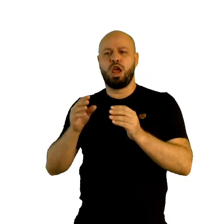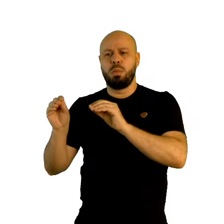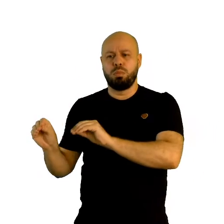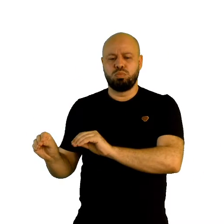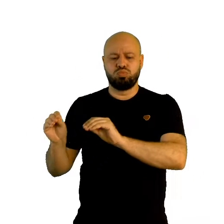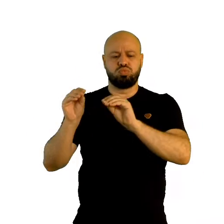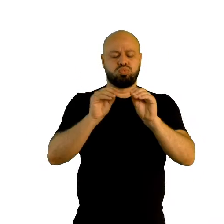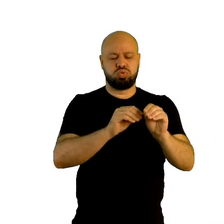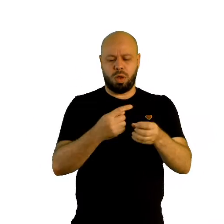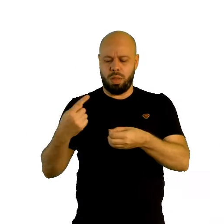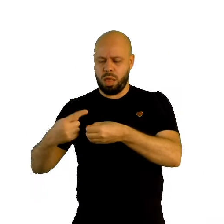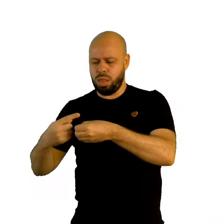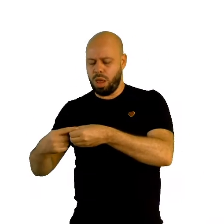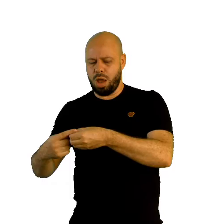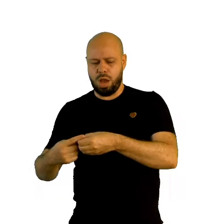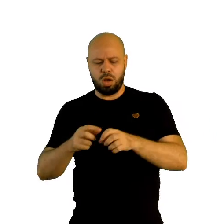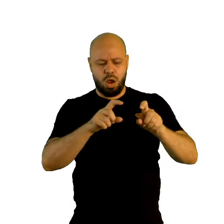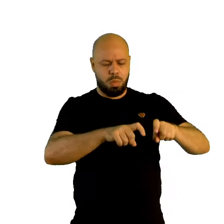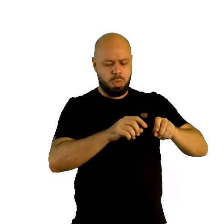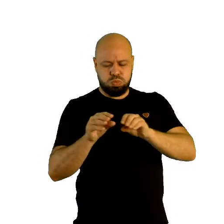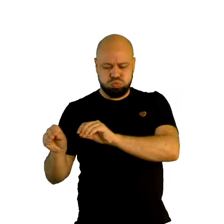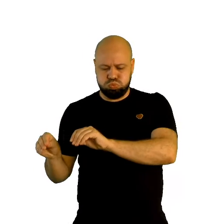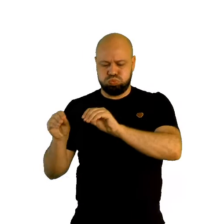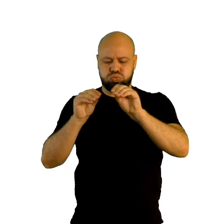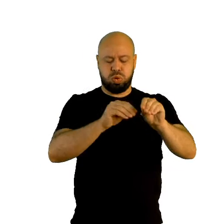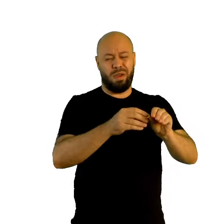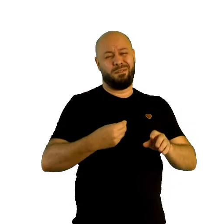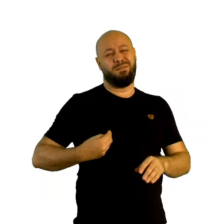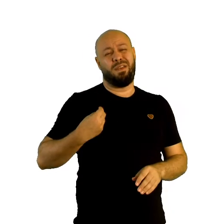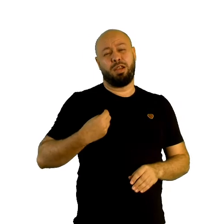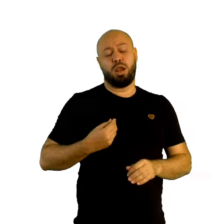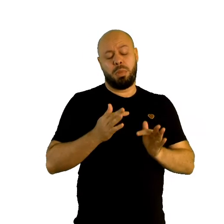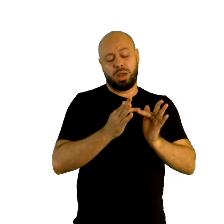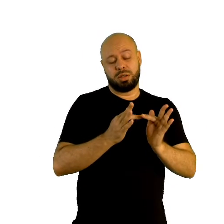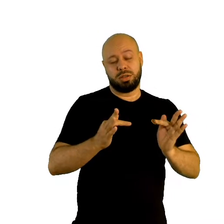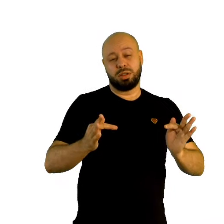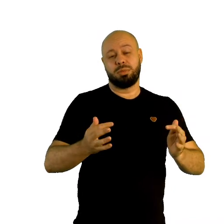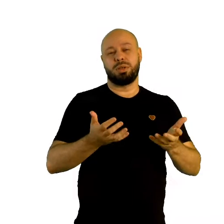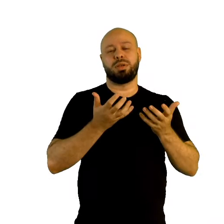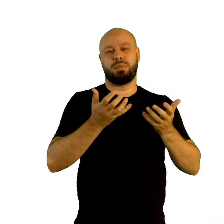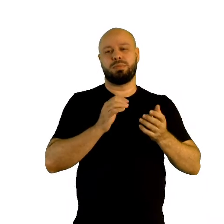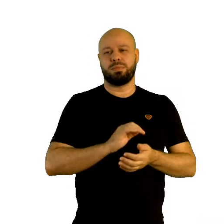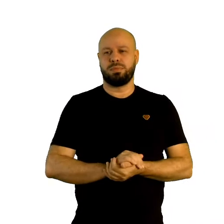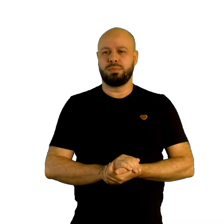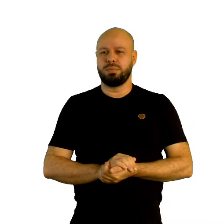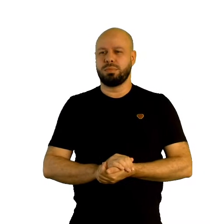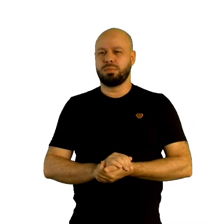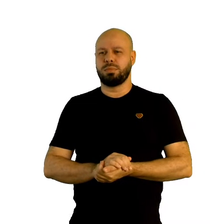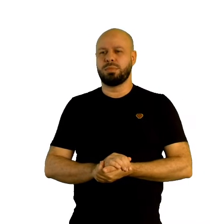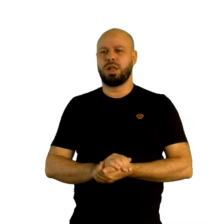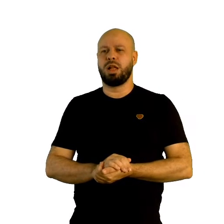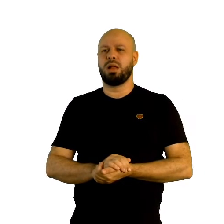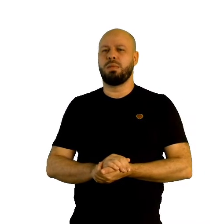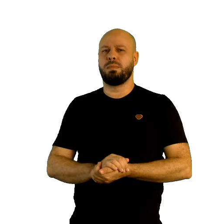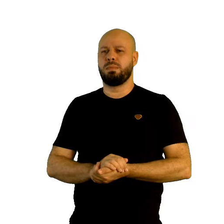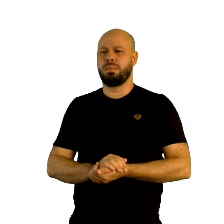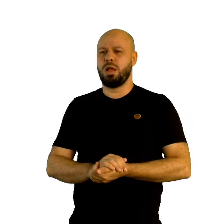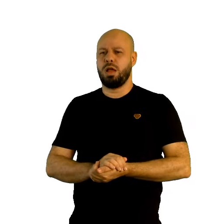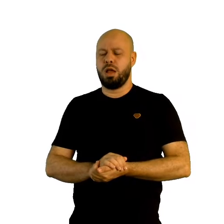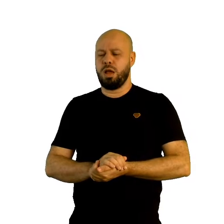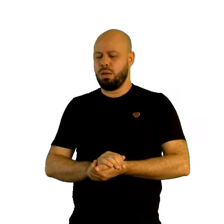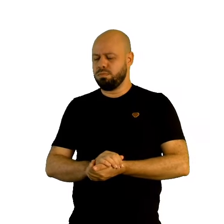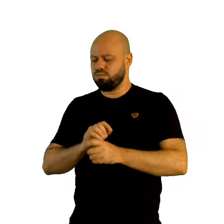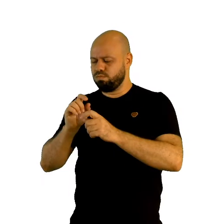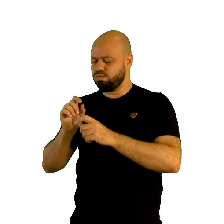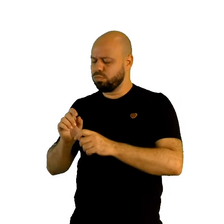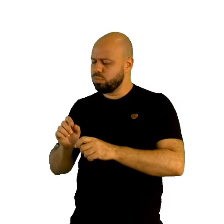pelo campo para ter uma vida mais simples. Trocar o campo pela cidade à procura de uma vida melhor sempre